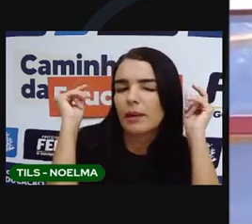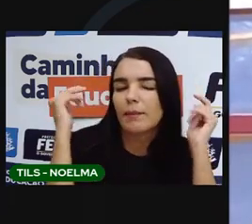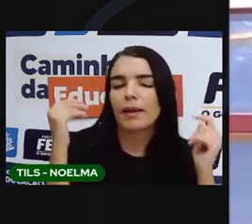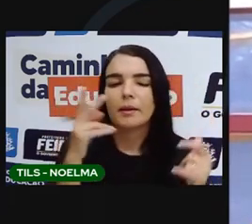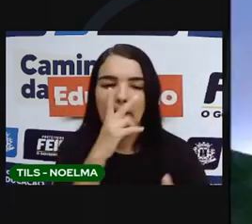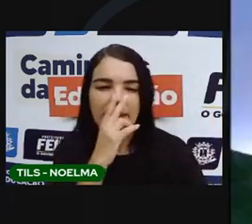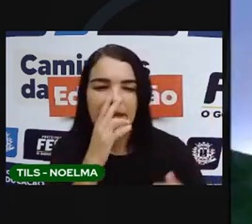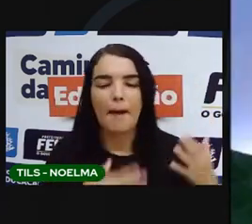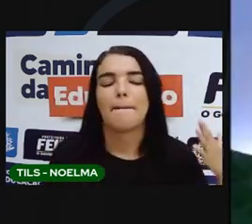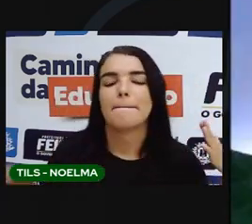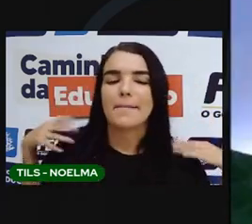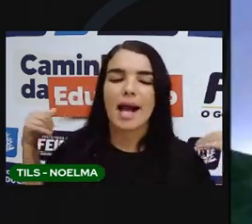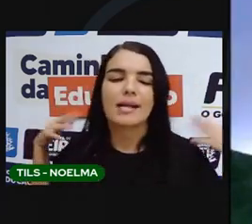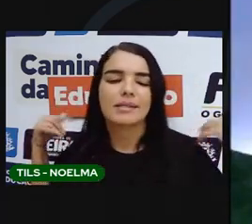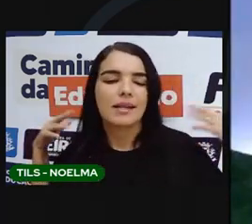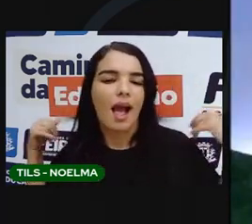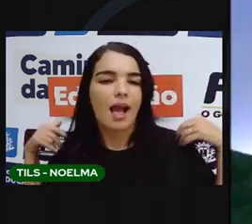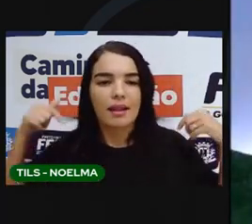é